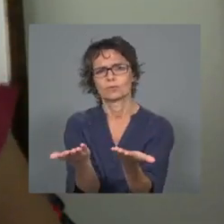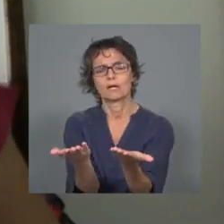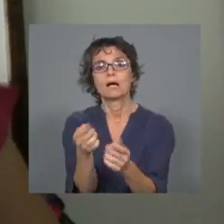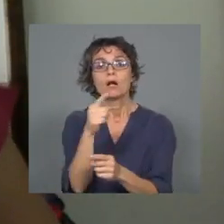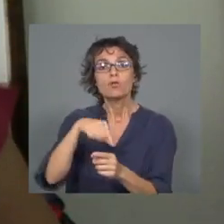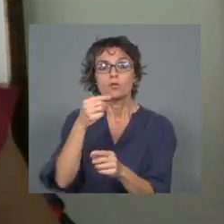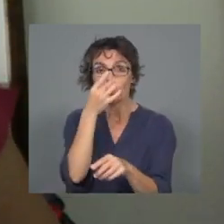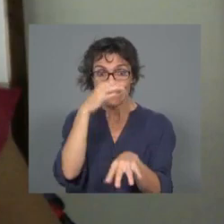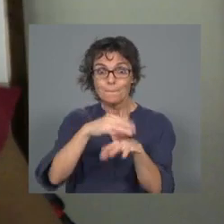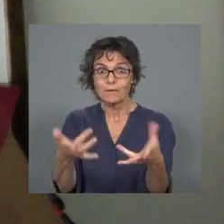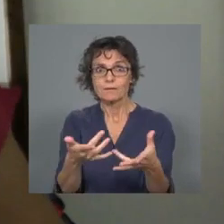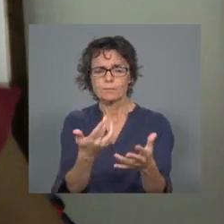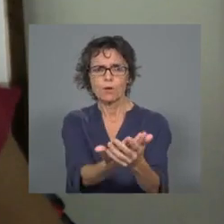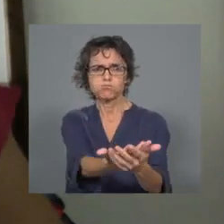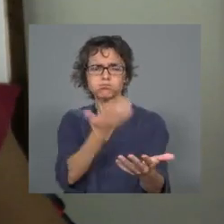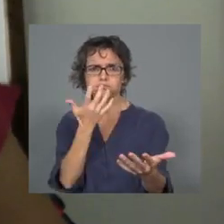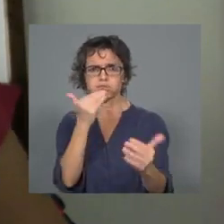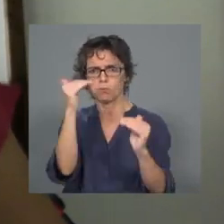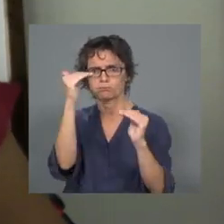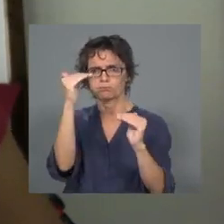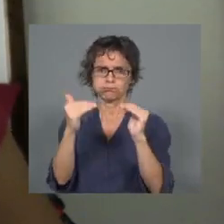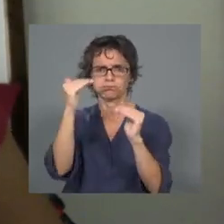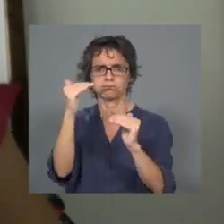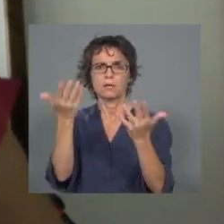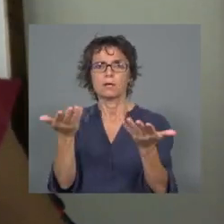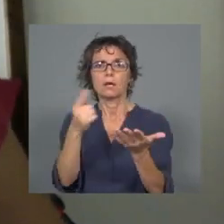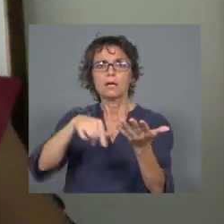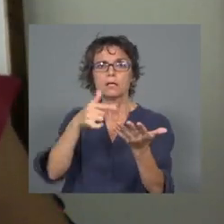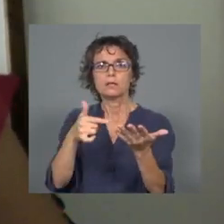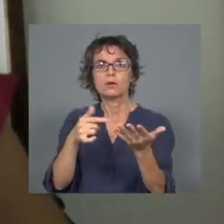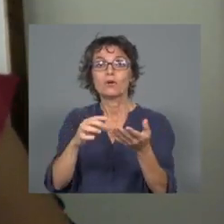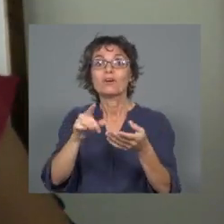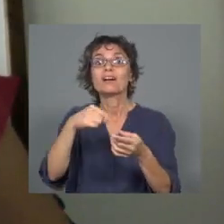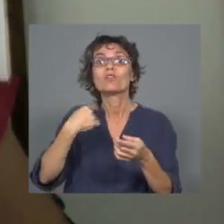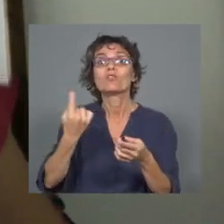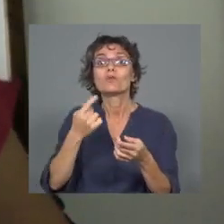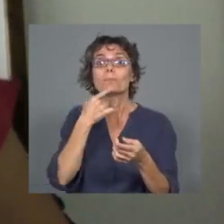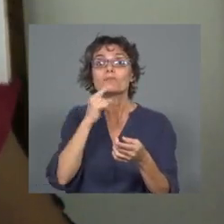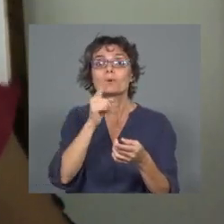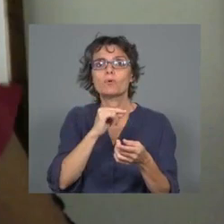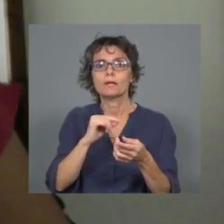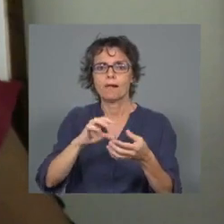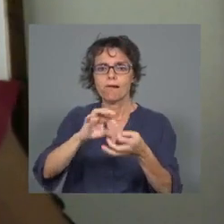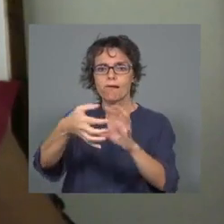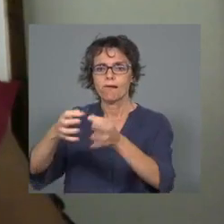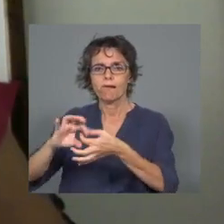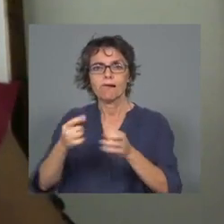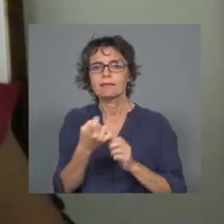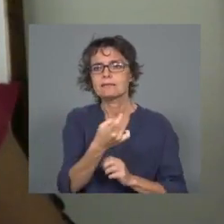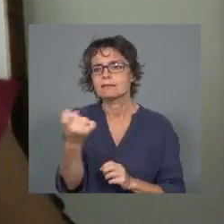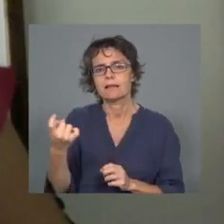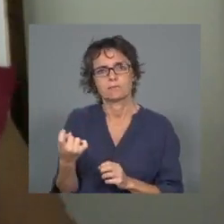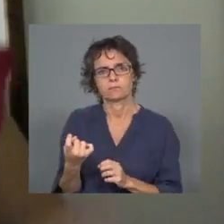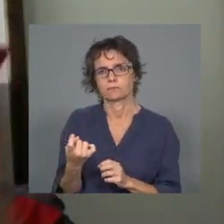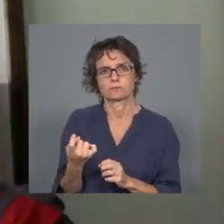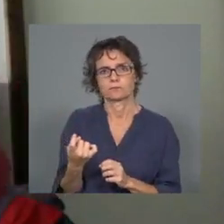tão explícita esta questão de nós estamos todos ligados, ninguém se salva sozinho e precisamos uns dos